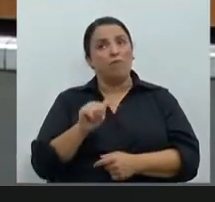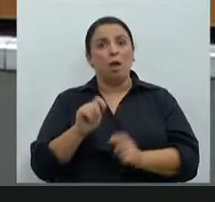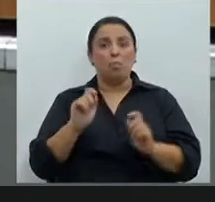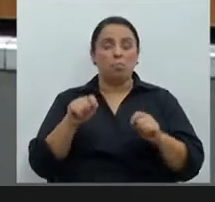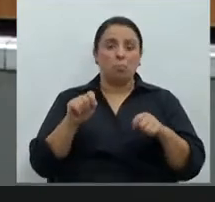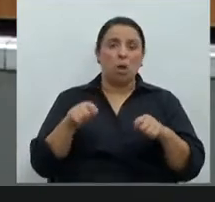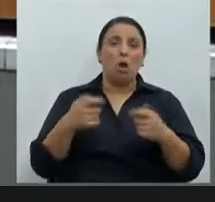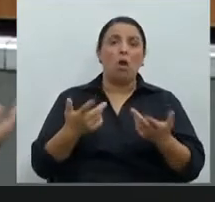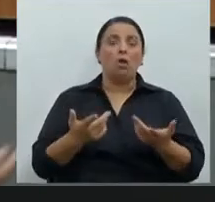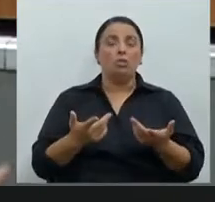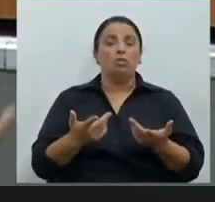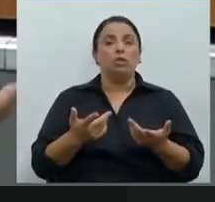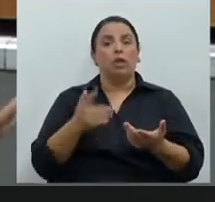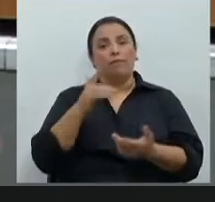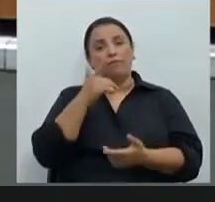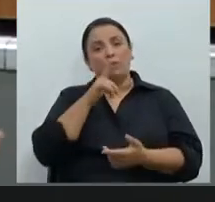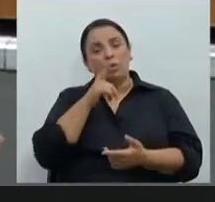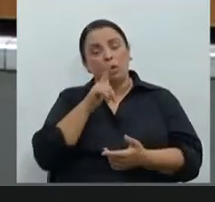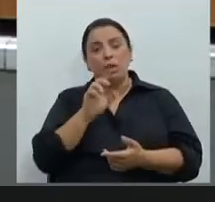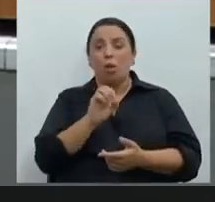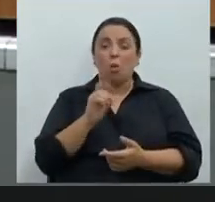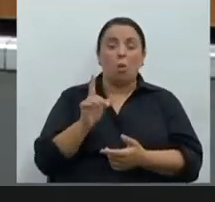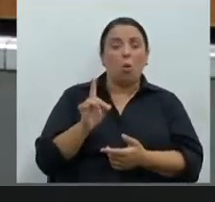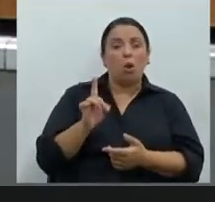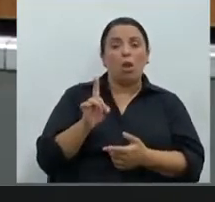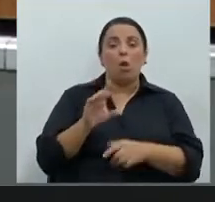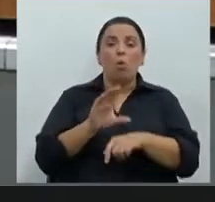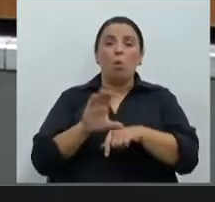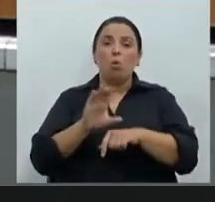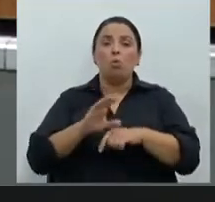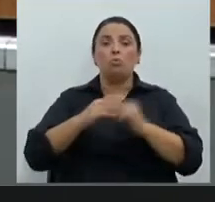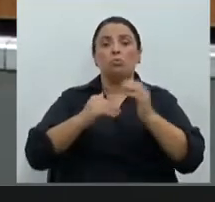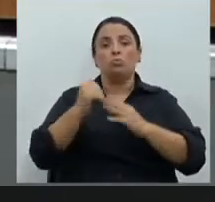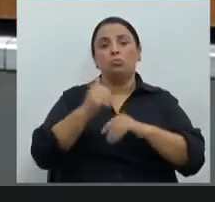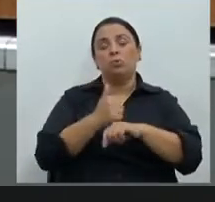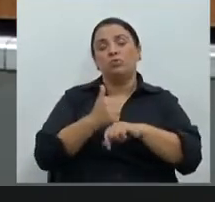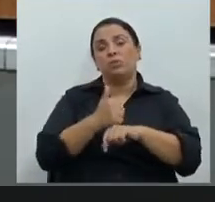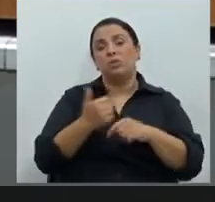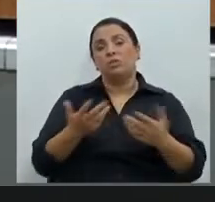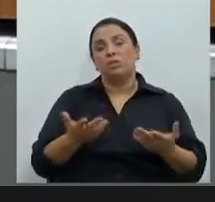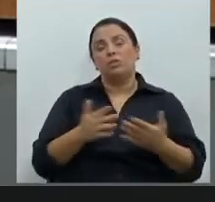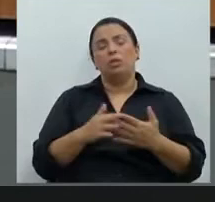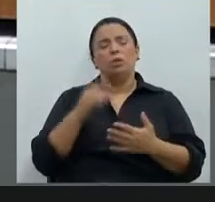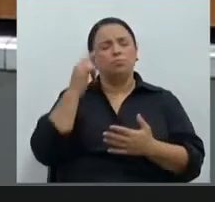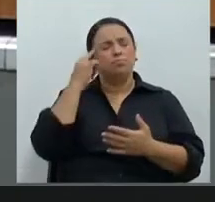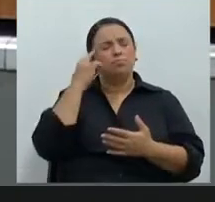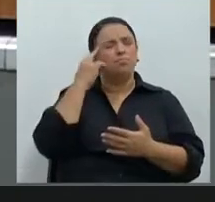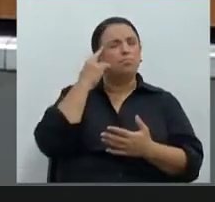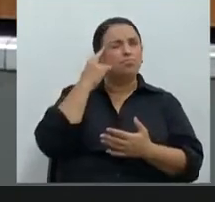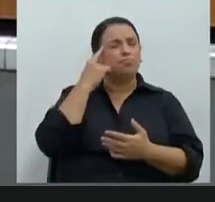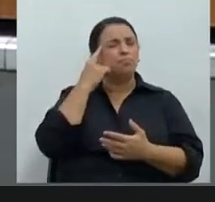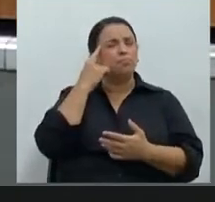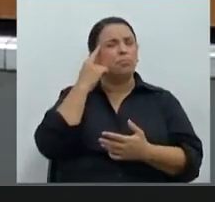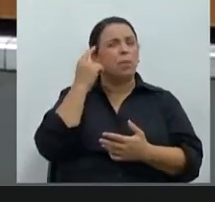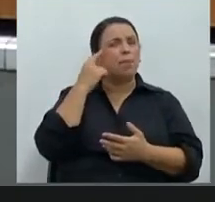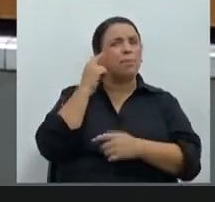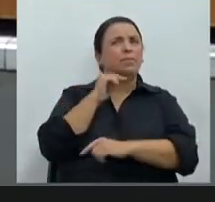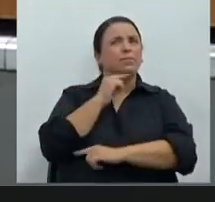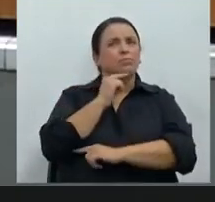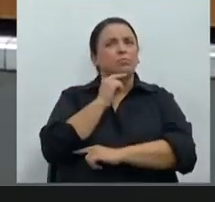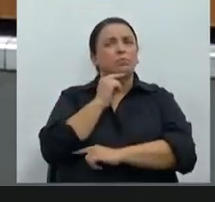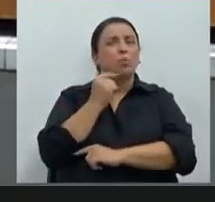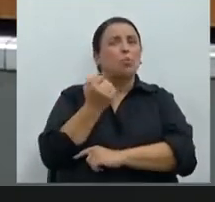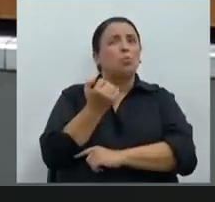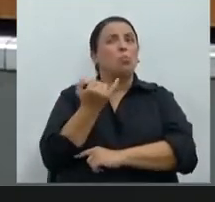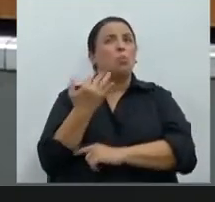de frequentar ou não um curso profissionalizante. E eu fiquei me perguntando, quantas escolas